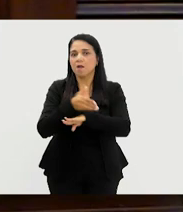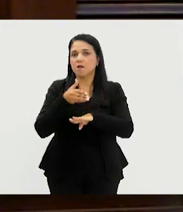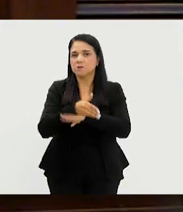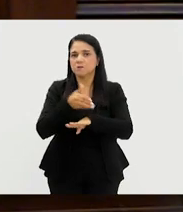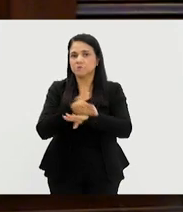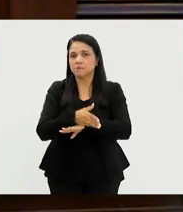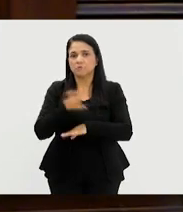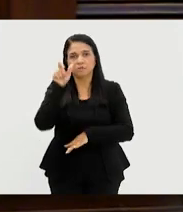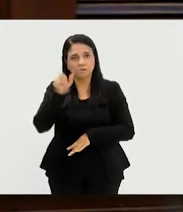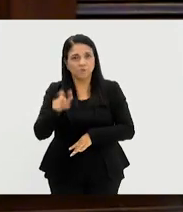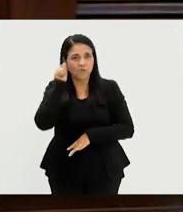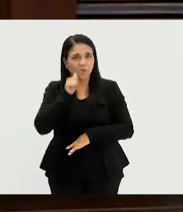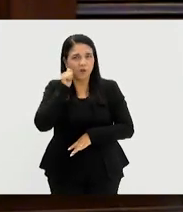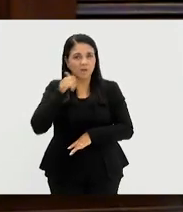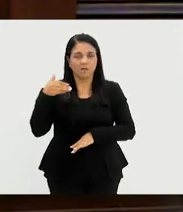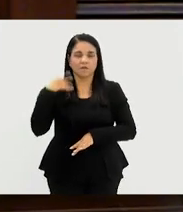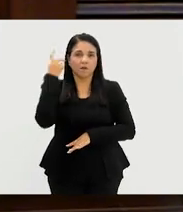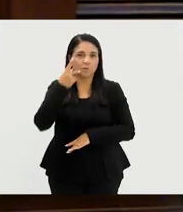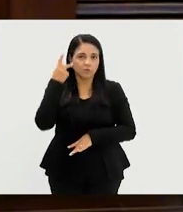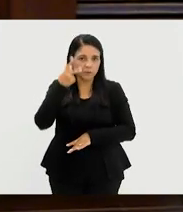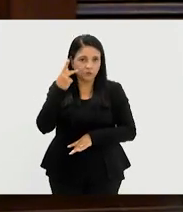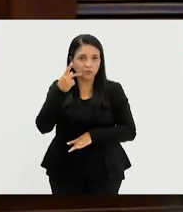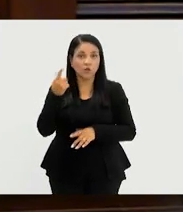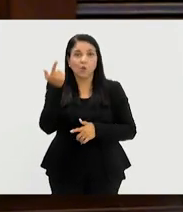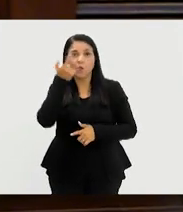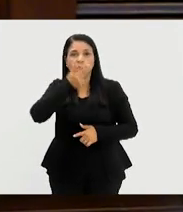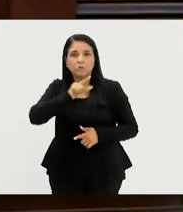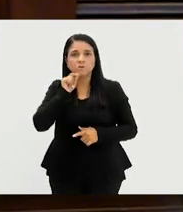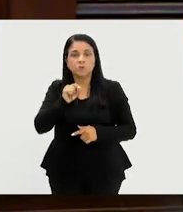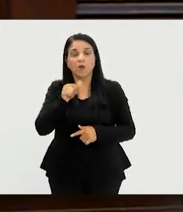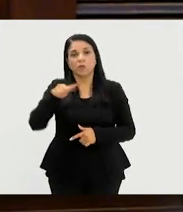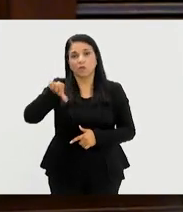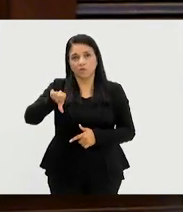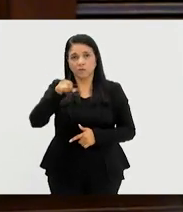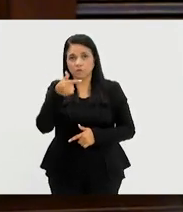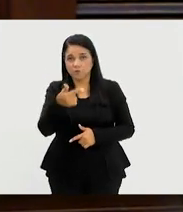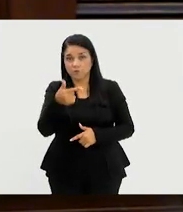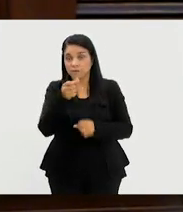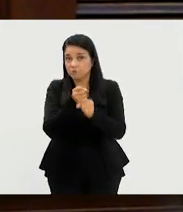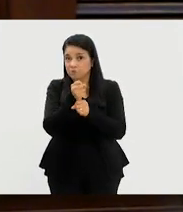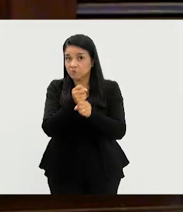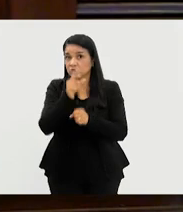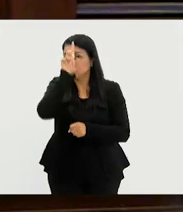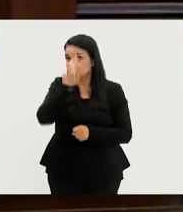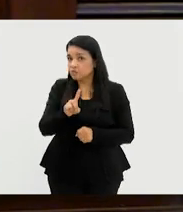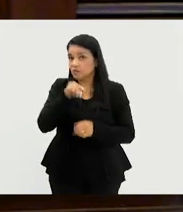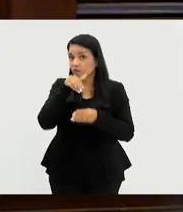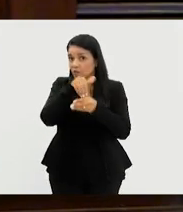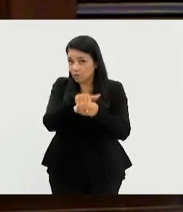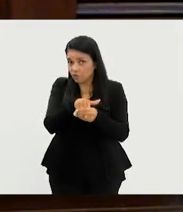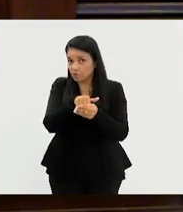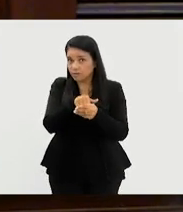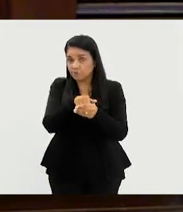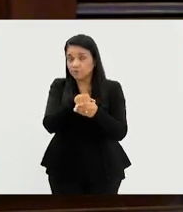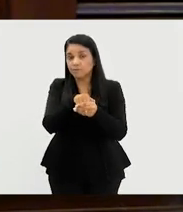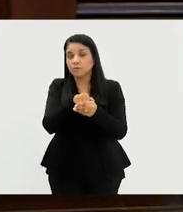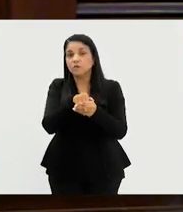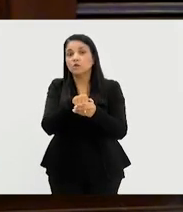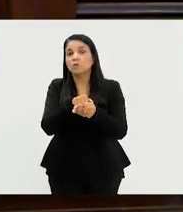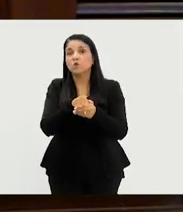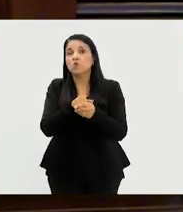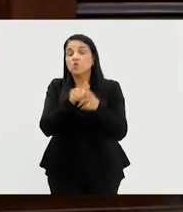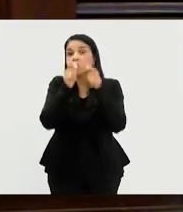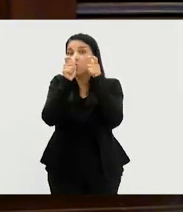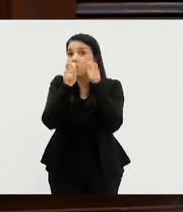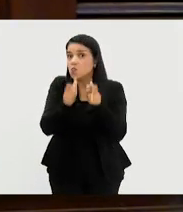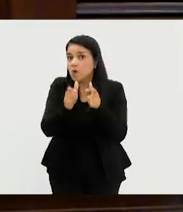política. Conquistamos há 92 anos o direito ao voto, mas o nosso lugar na